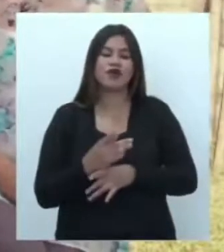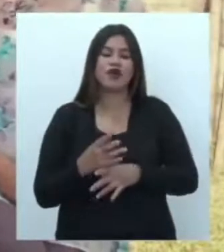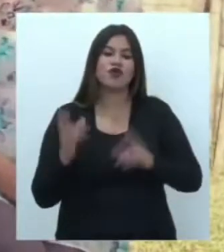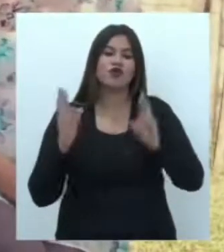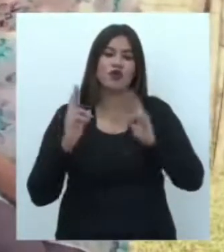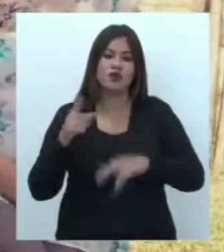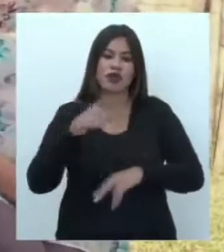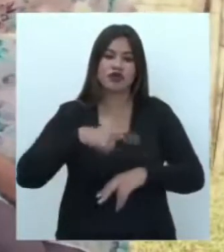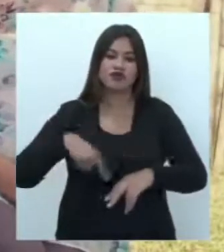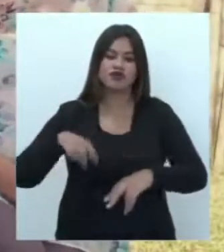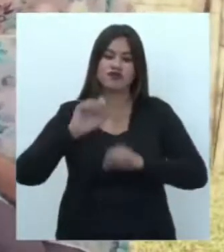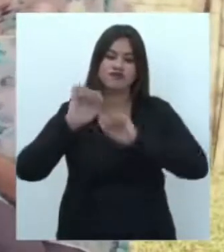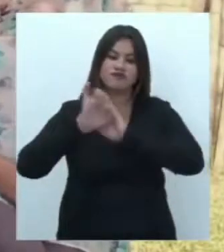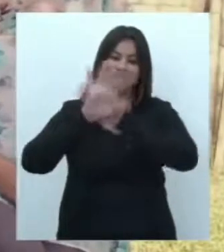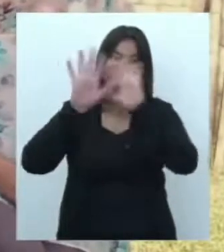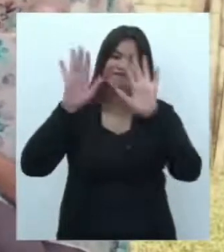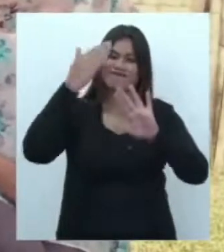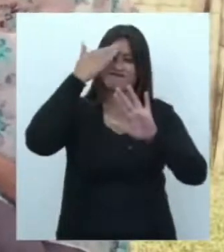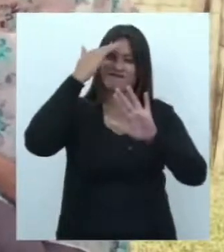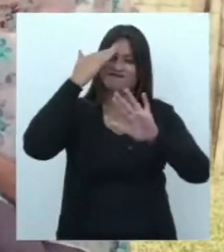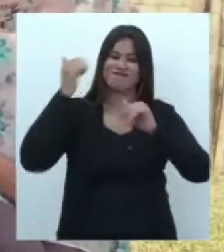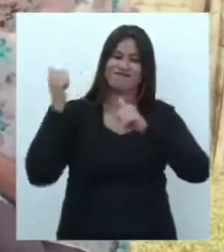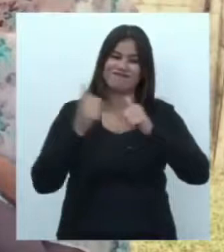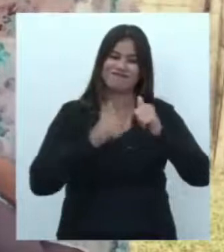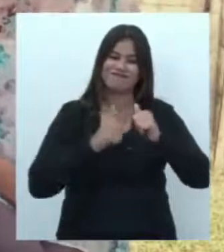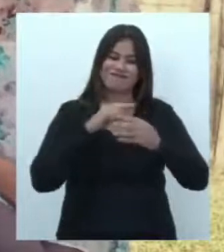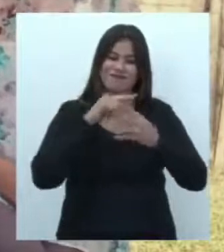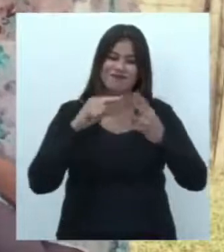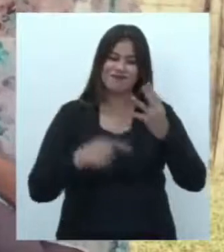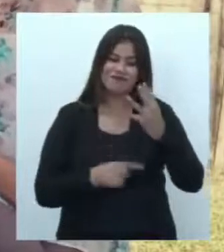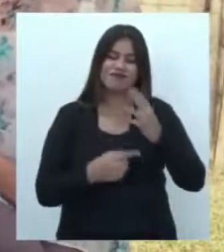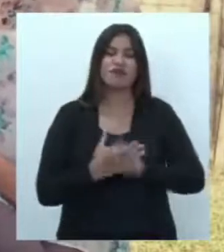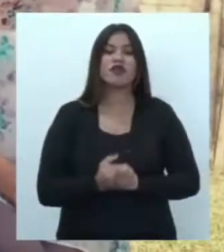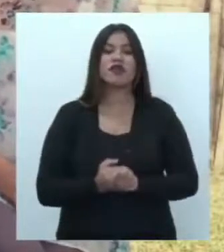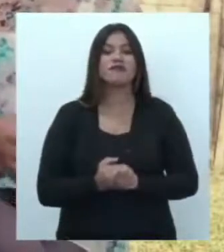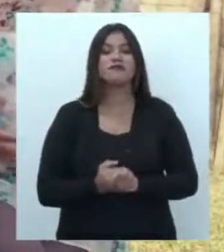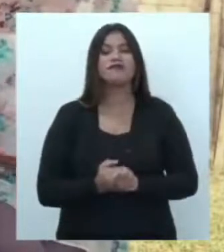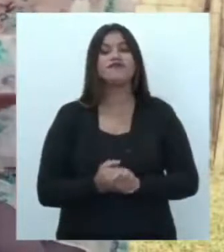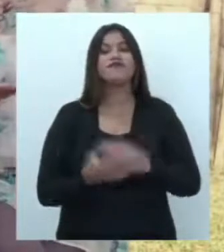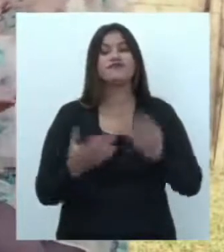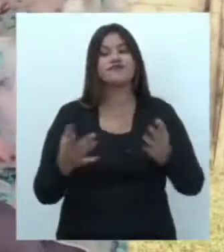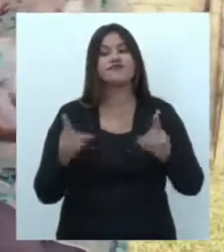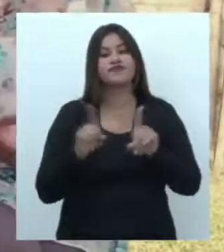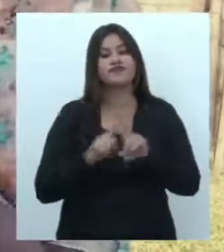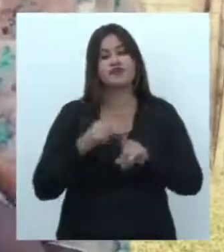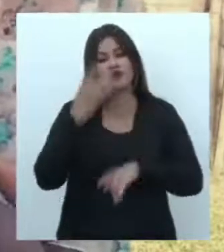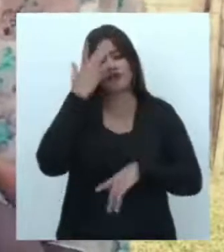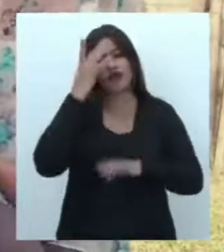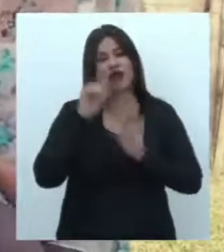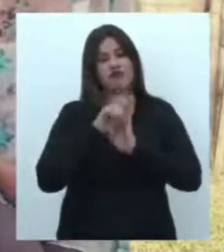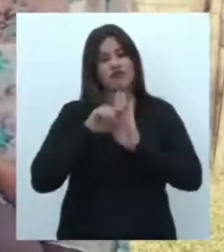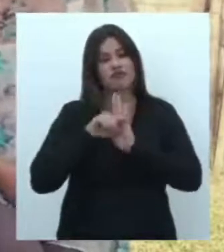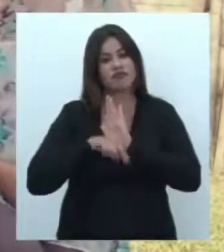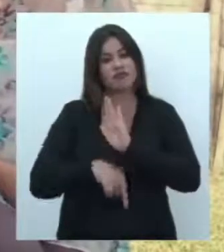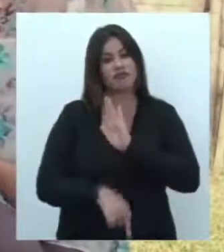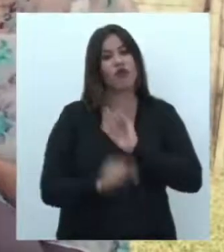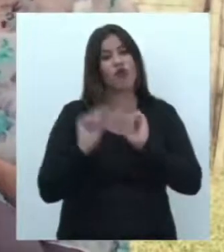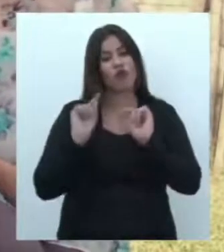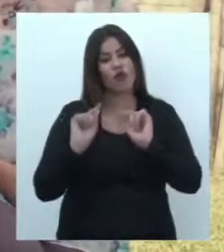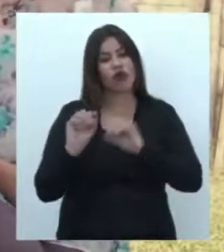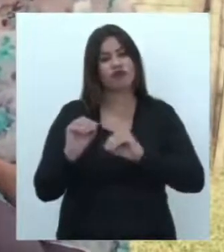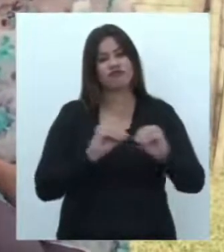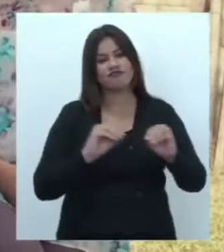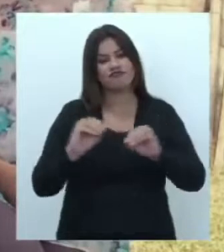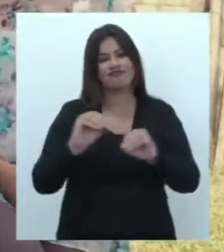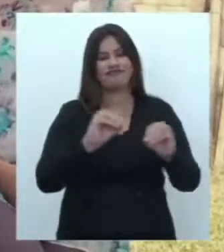tenha ficado um pouco mais claro esses 4 termos. Agora vai ficar mais fácil para você aprofundar os seus estudos sobre